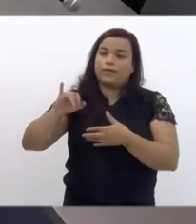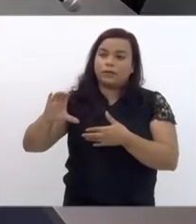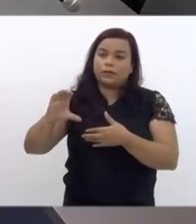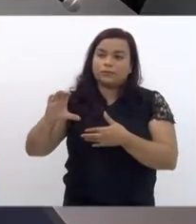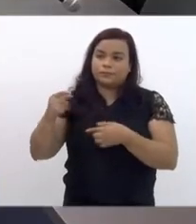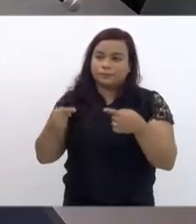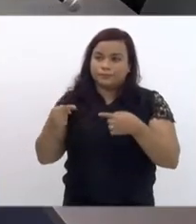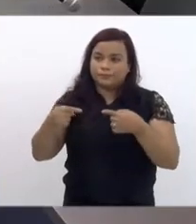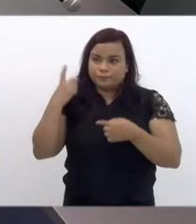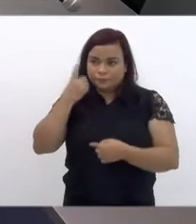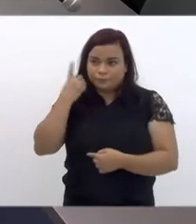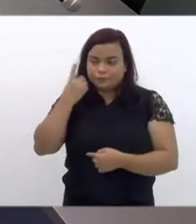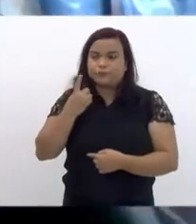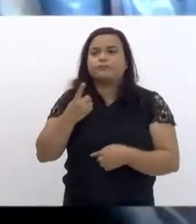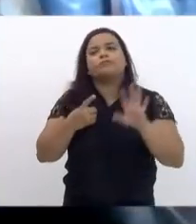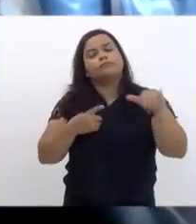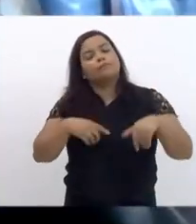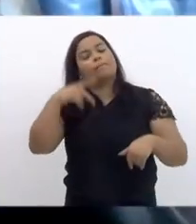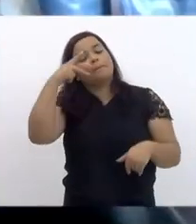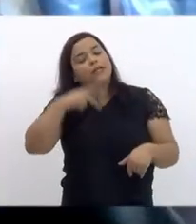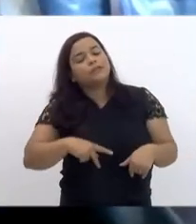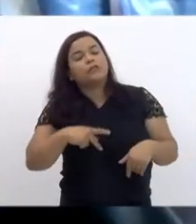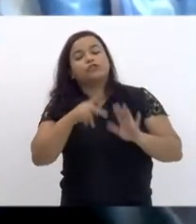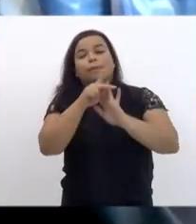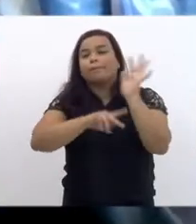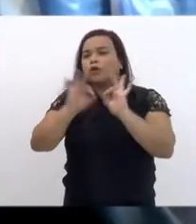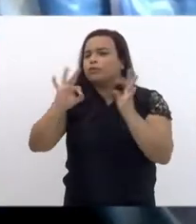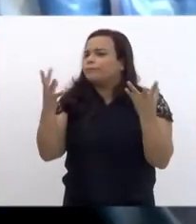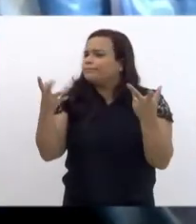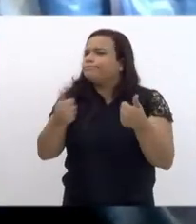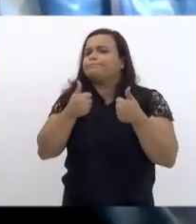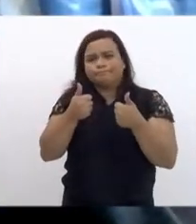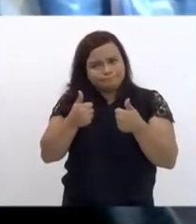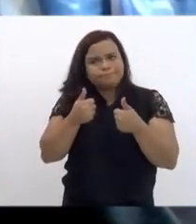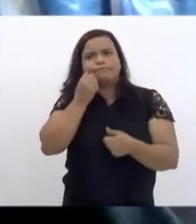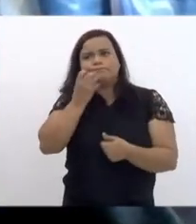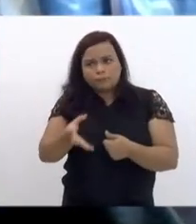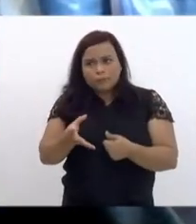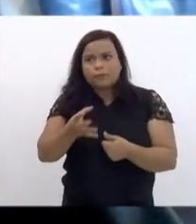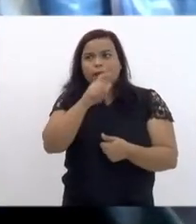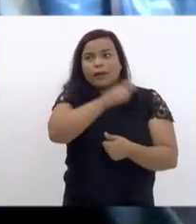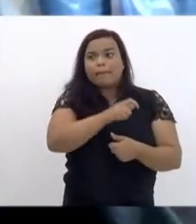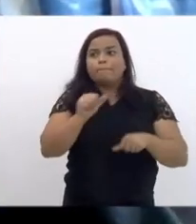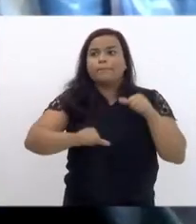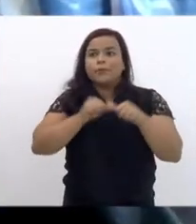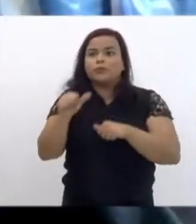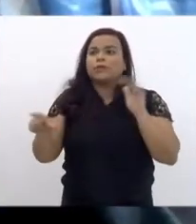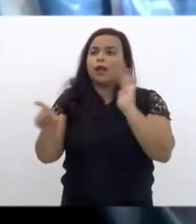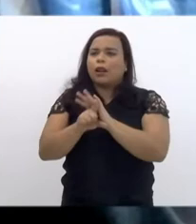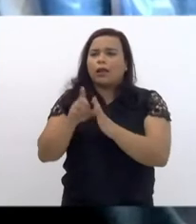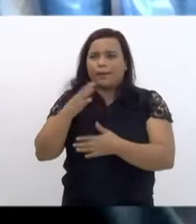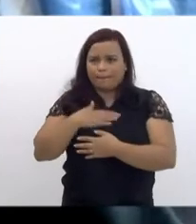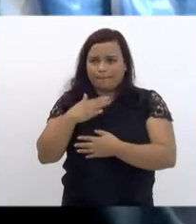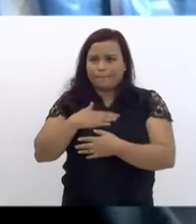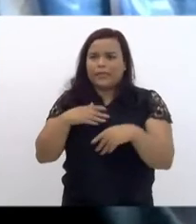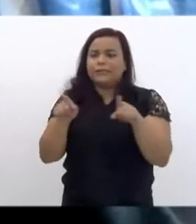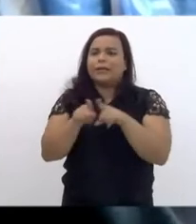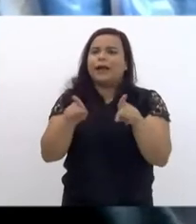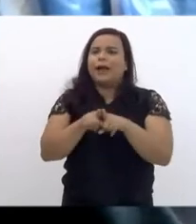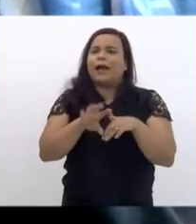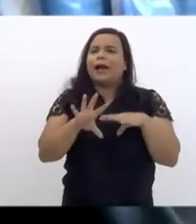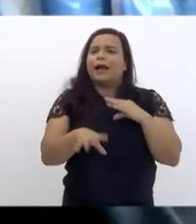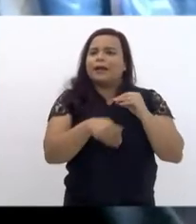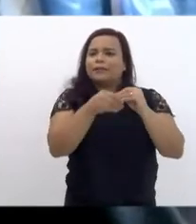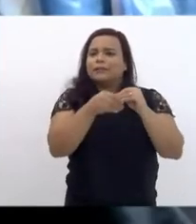Presidente, o projeto é muito bom. Ele está alterando uma lei minha, acrescentando os agentes